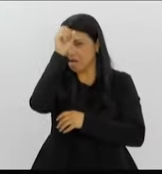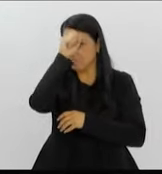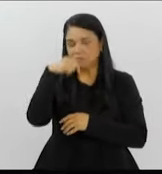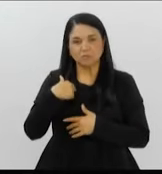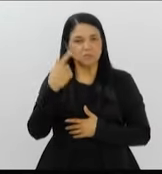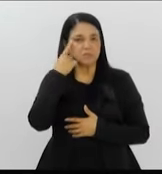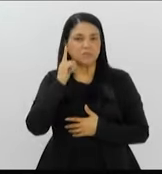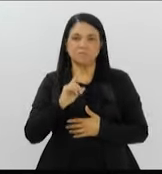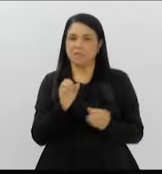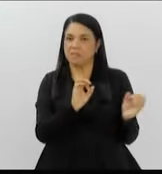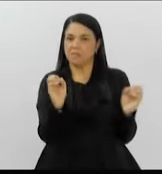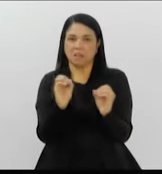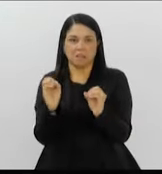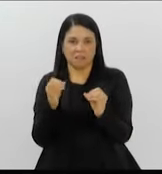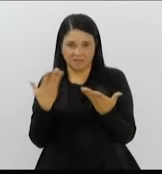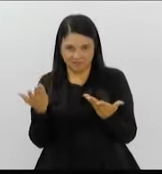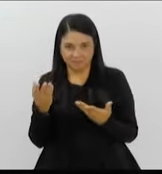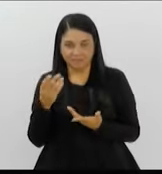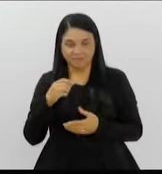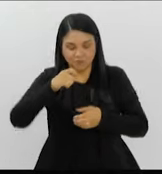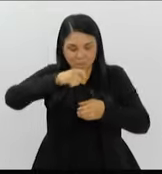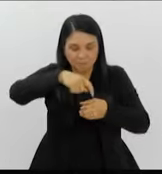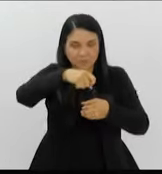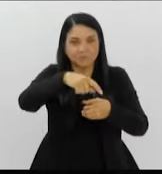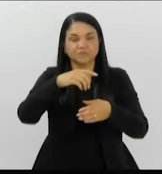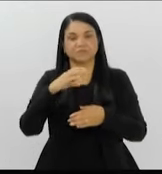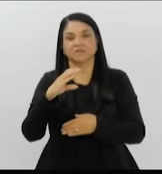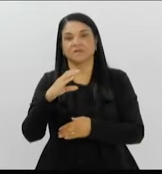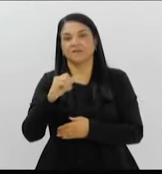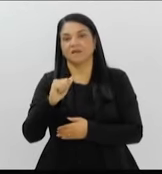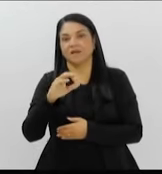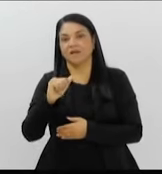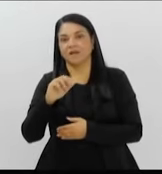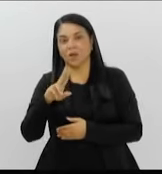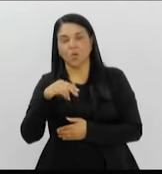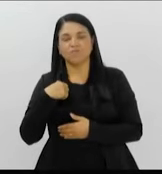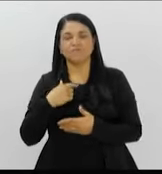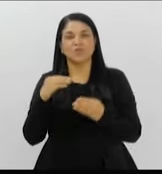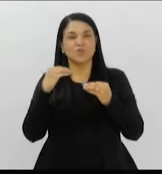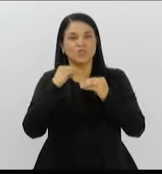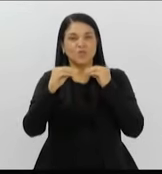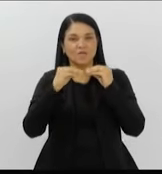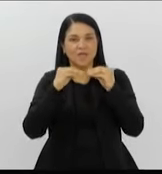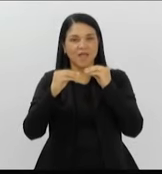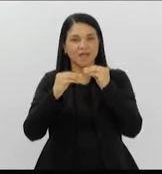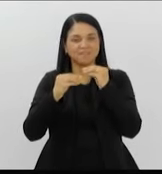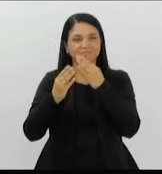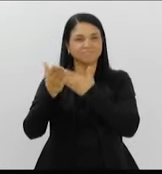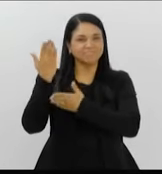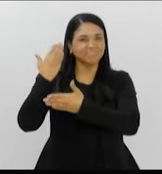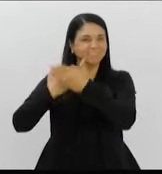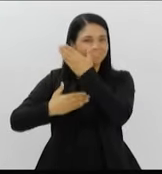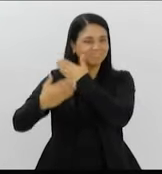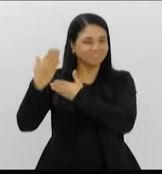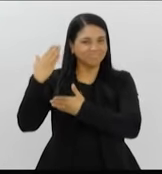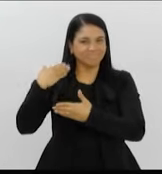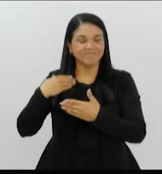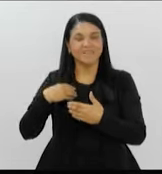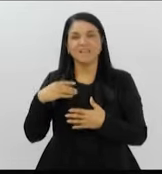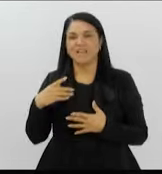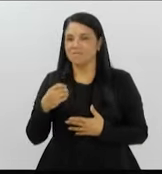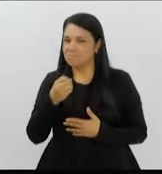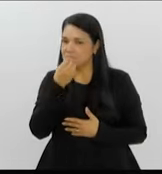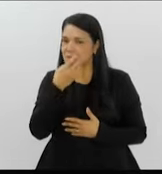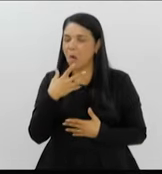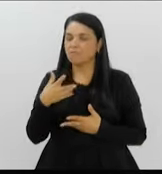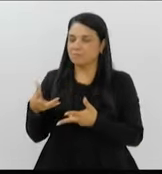Bahia. E acho que algumas novelas de época são muito enriquecedores para a gente